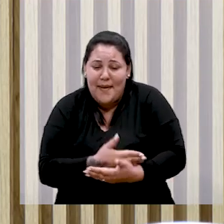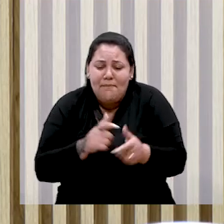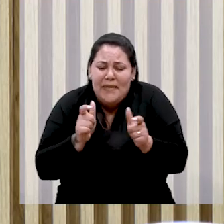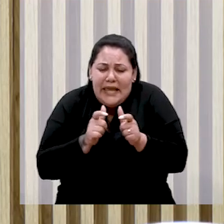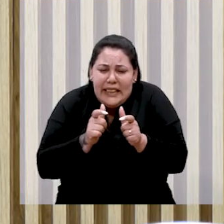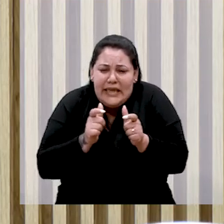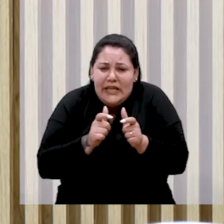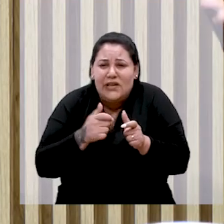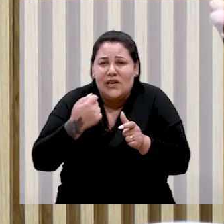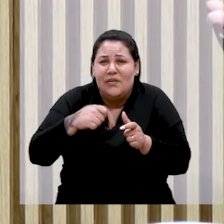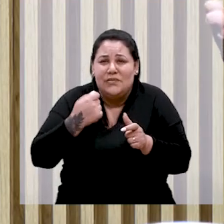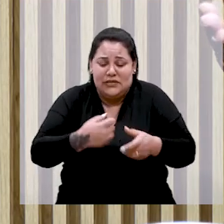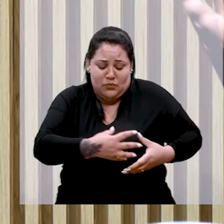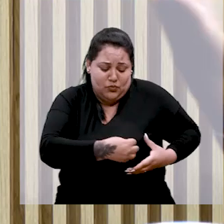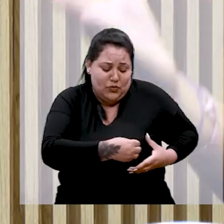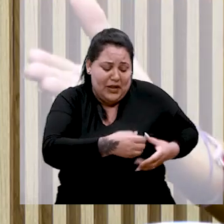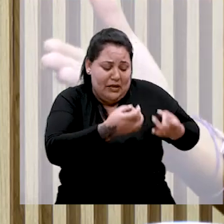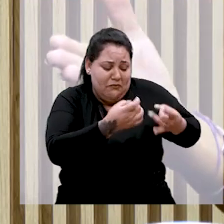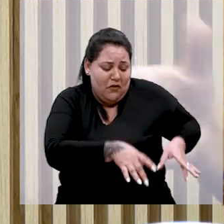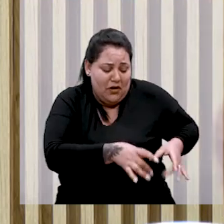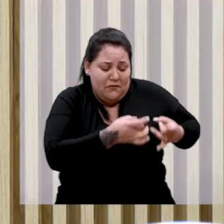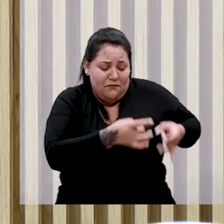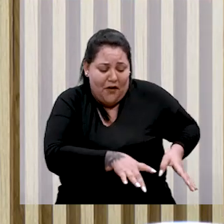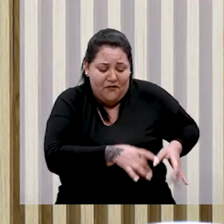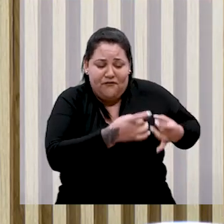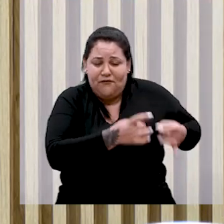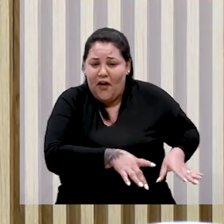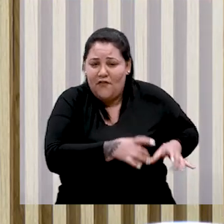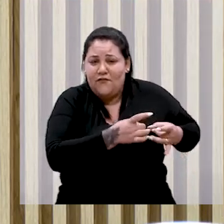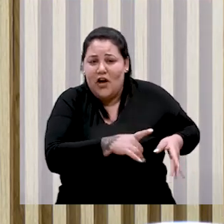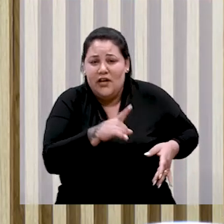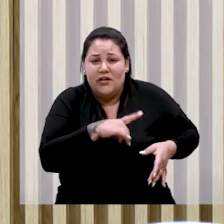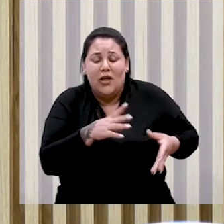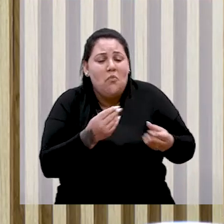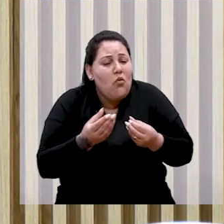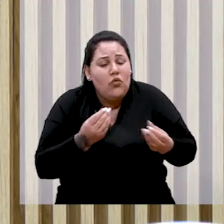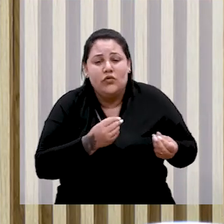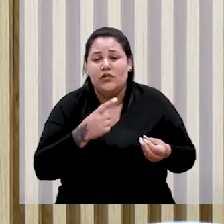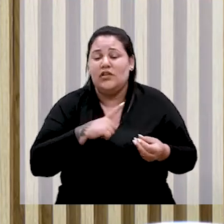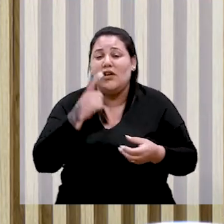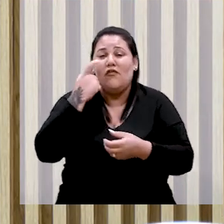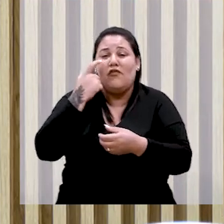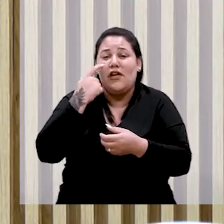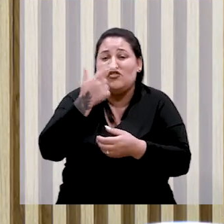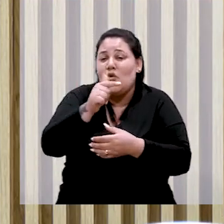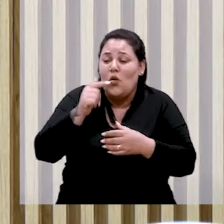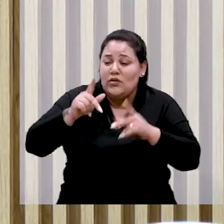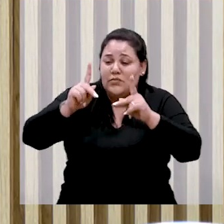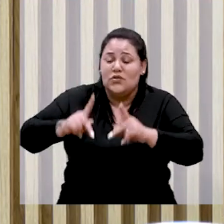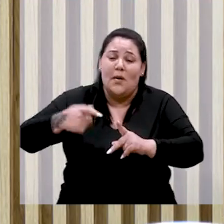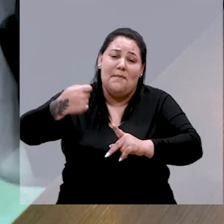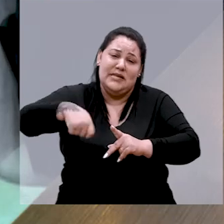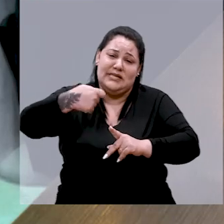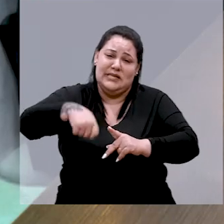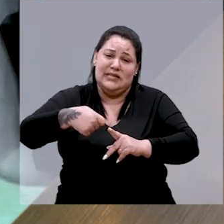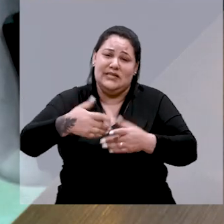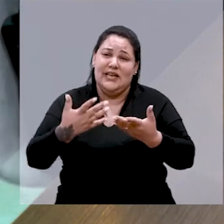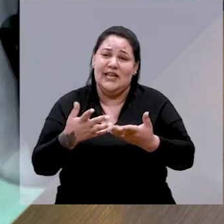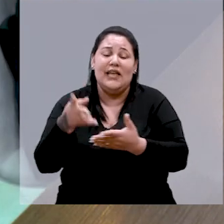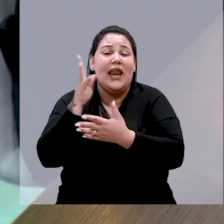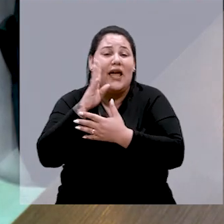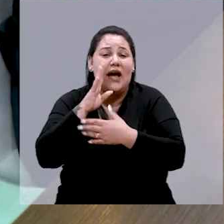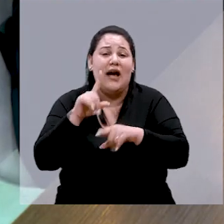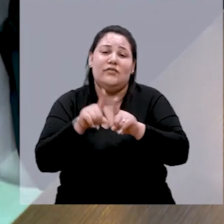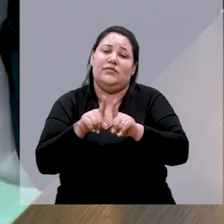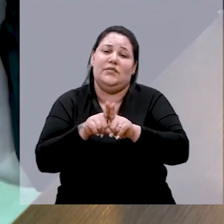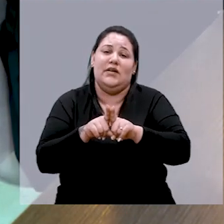pequeno, e eu tenho que jogar meu leite fora, porque eu tenho muito leite, e aí eu vejo que outras pessoas precisam e a gente não tem como fazer. Então isso é